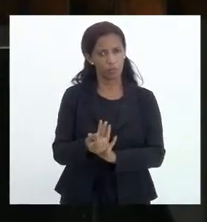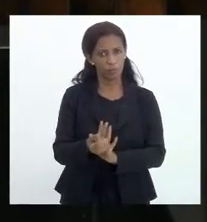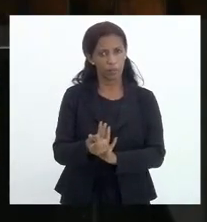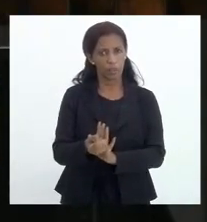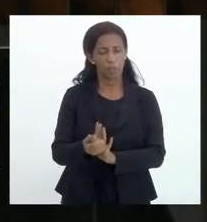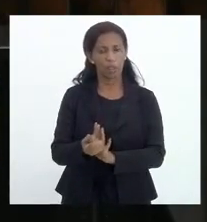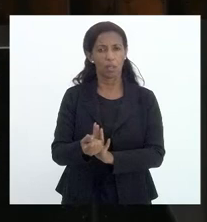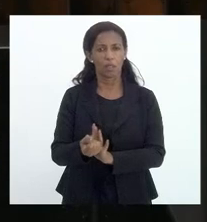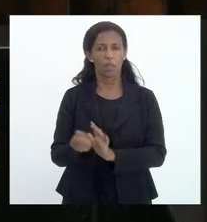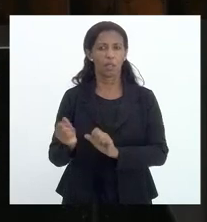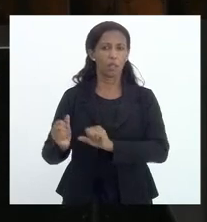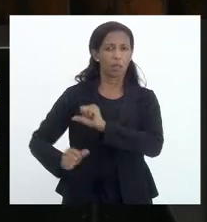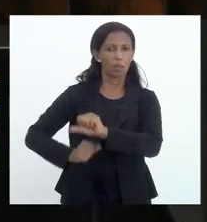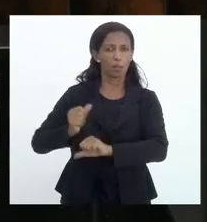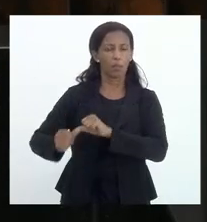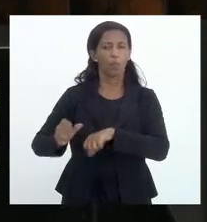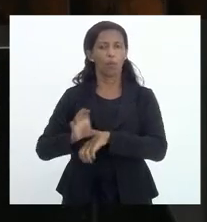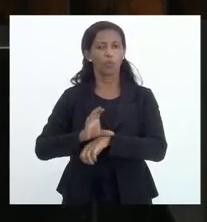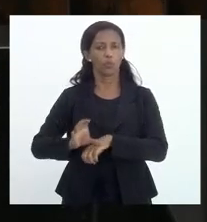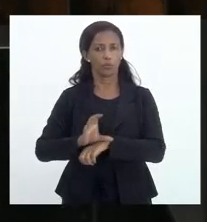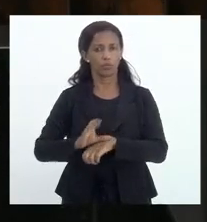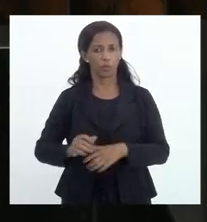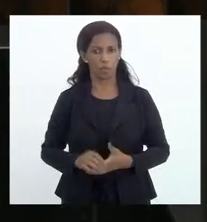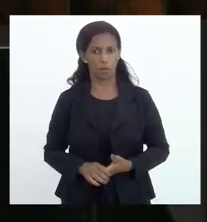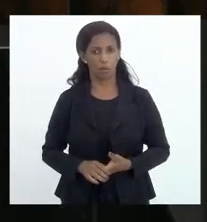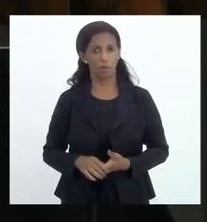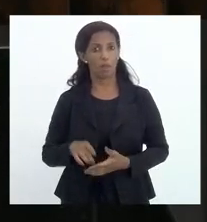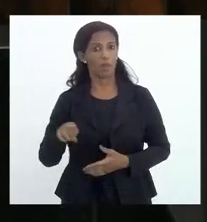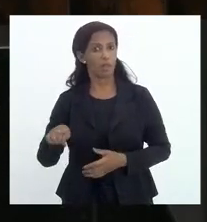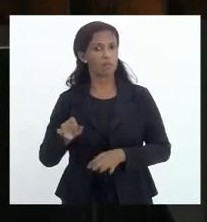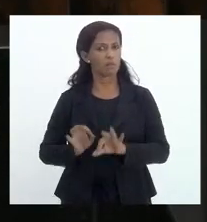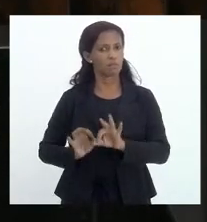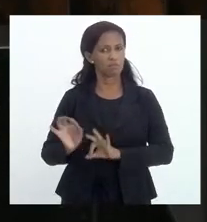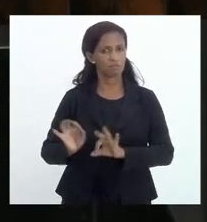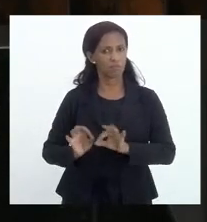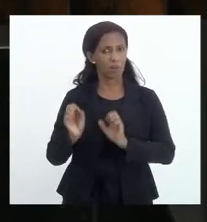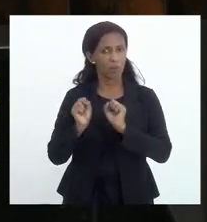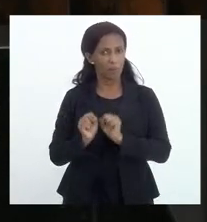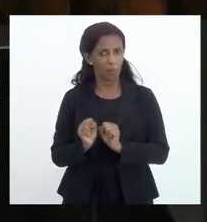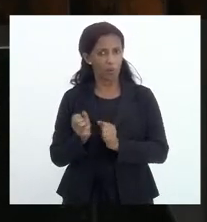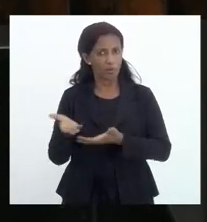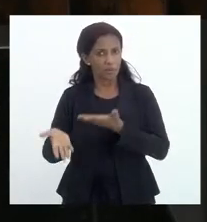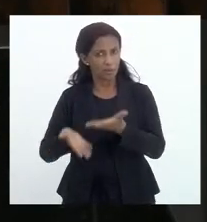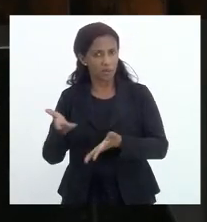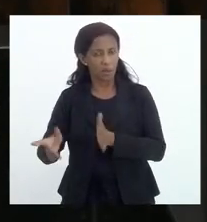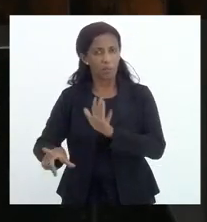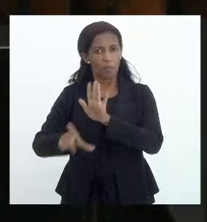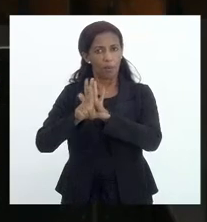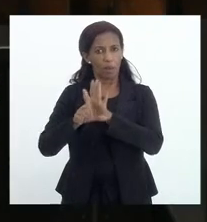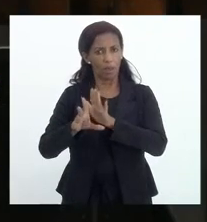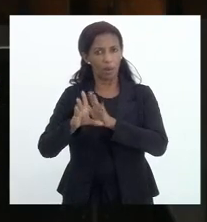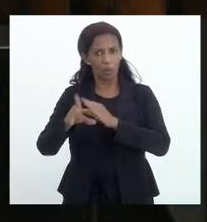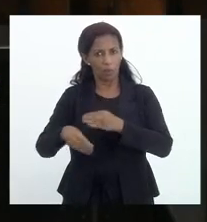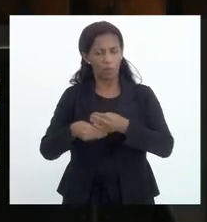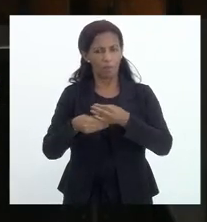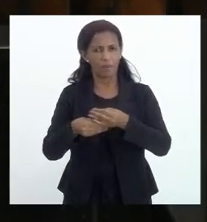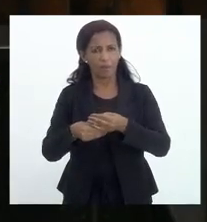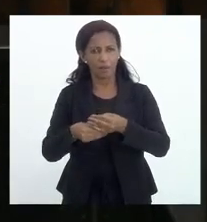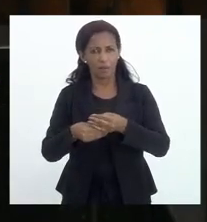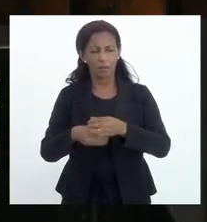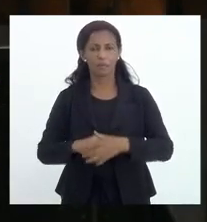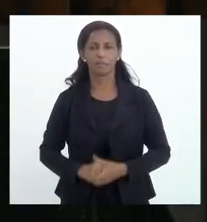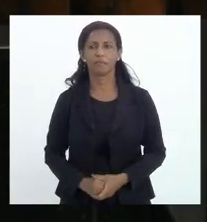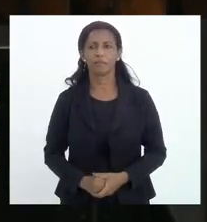sofrem disciplinamento constitucional. Esta matéria pode ser tratada por lei complementar? Essa é a questão que eu